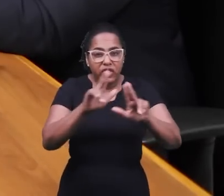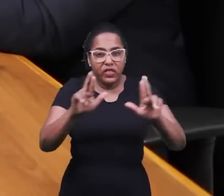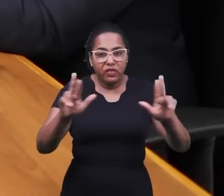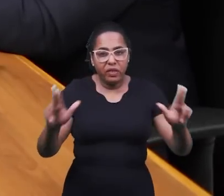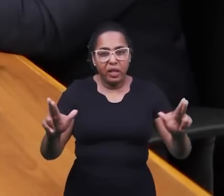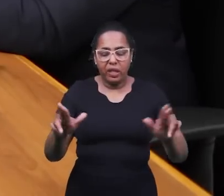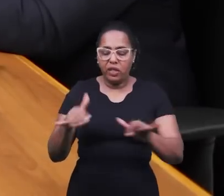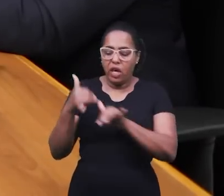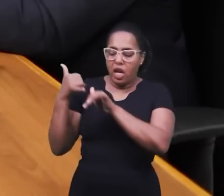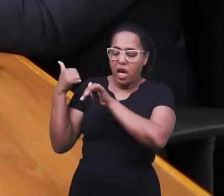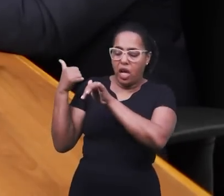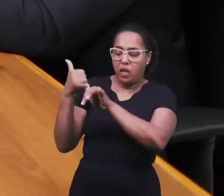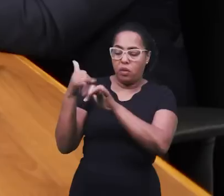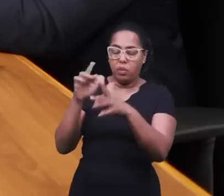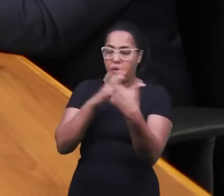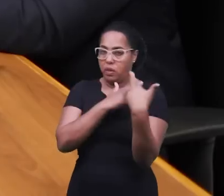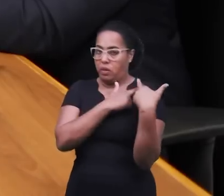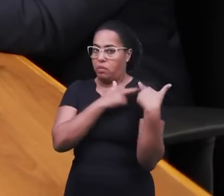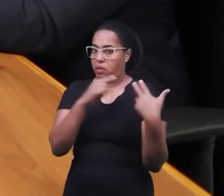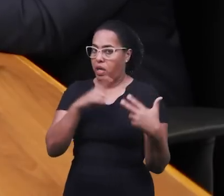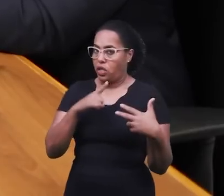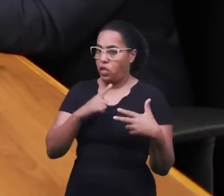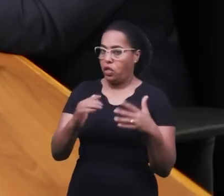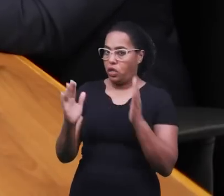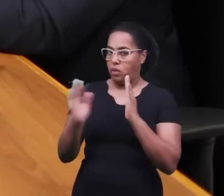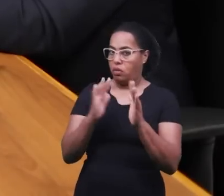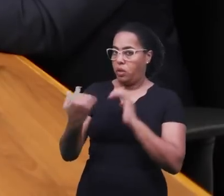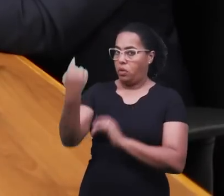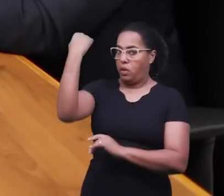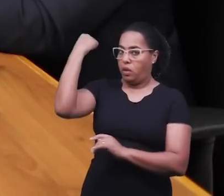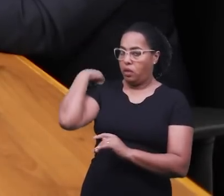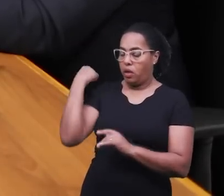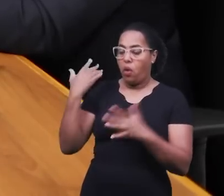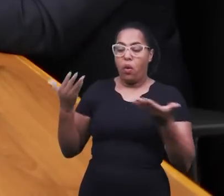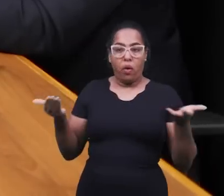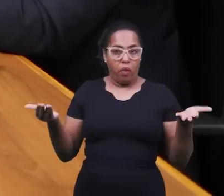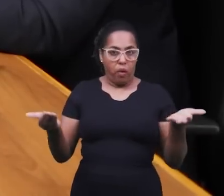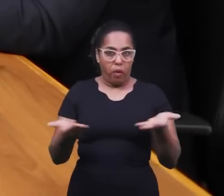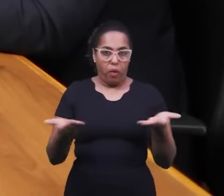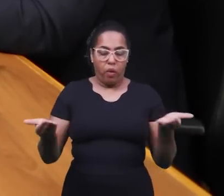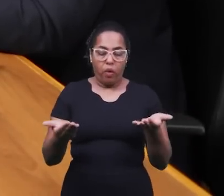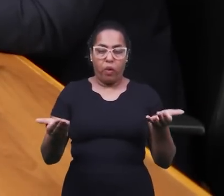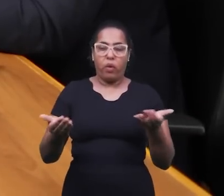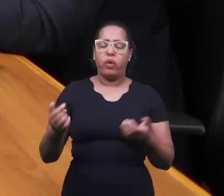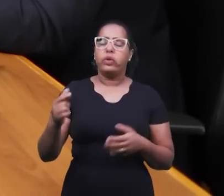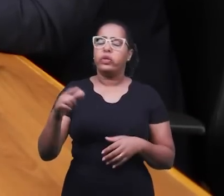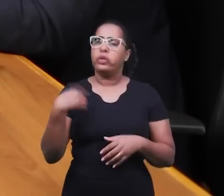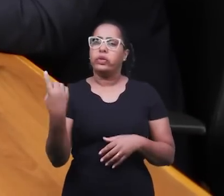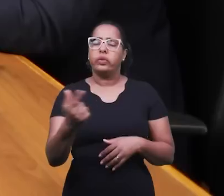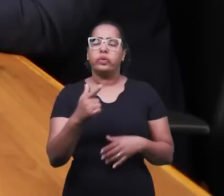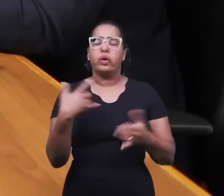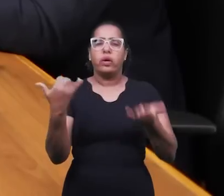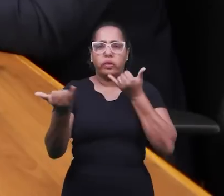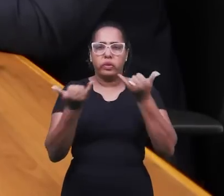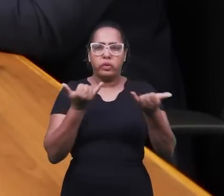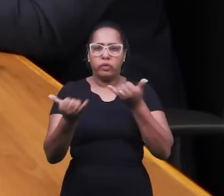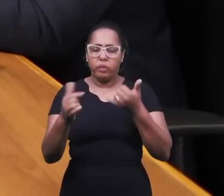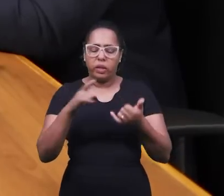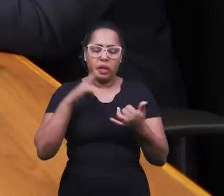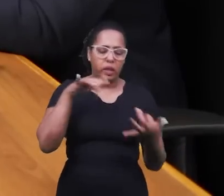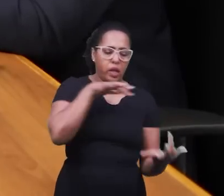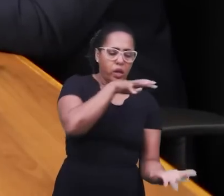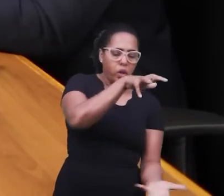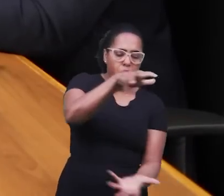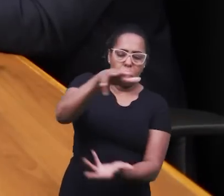diferente. A trombeta tinha uma função naquele período, né? Hoje nós temos a